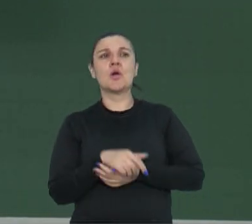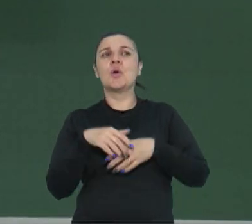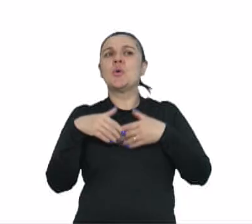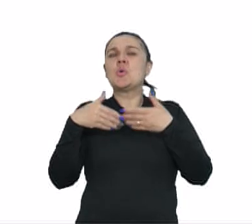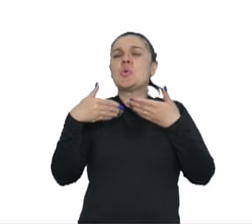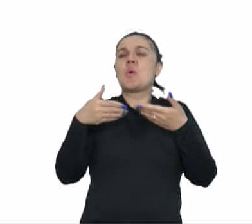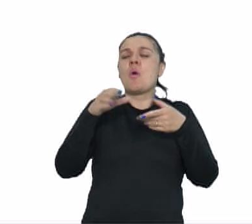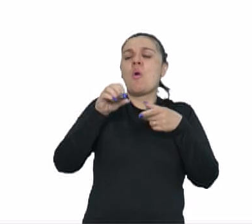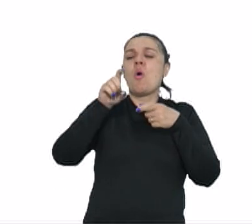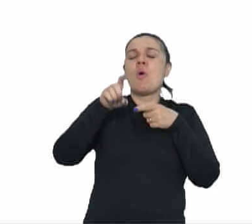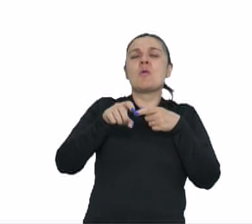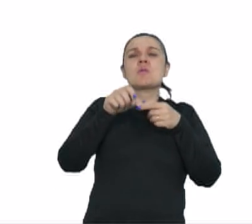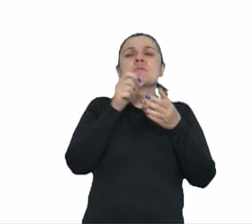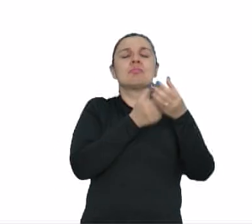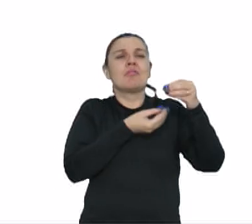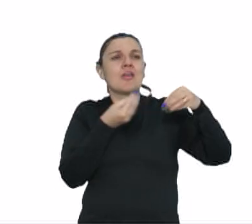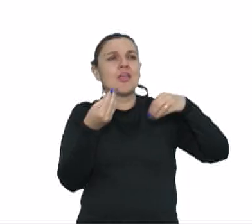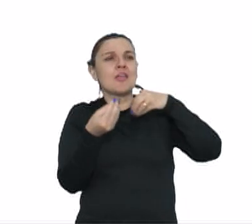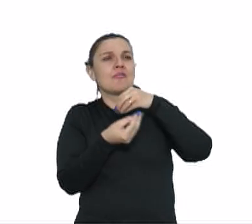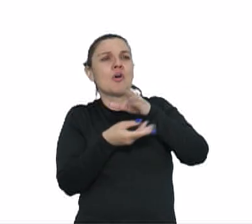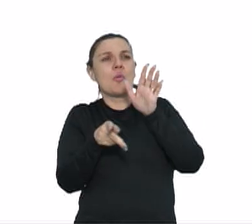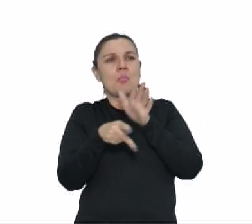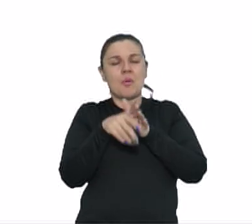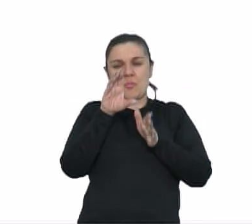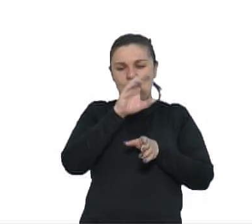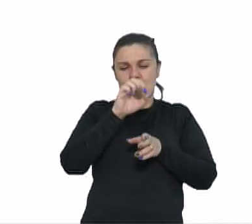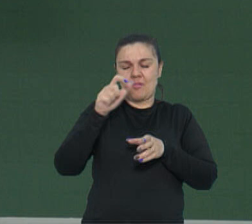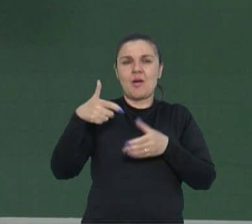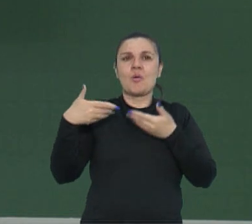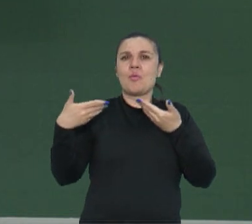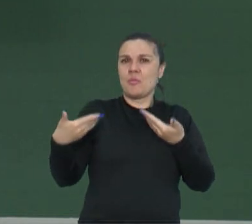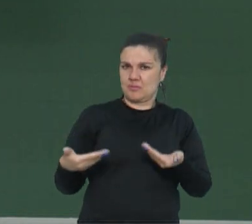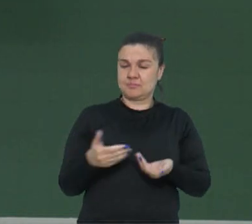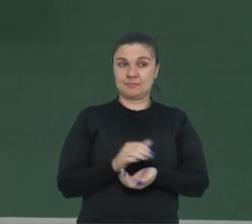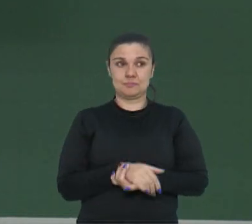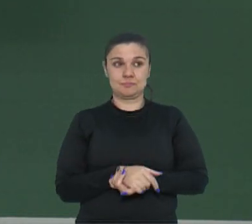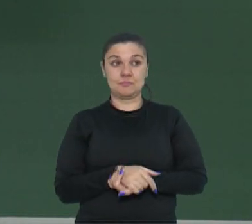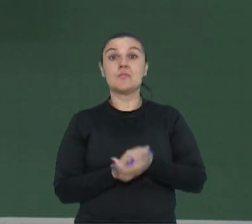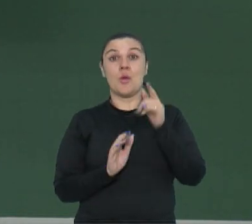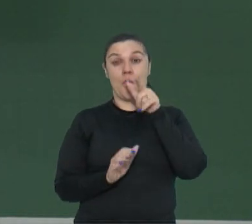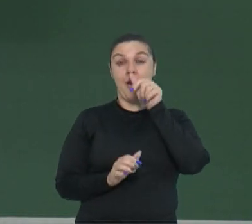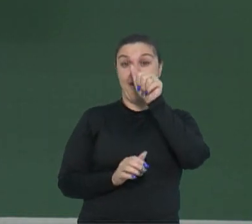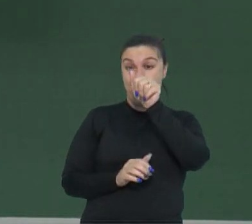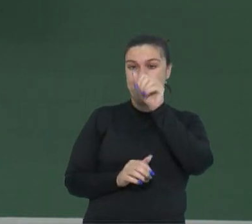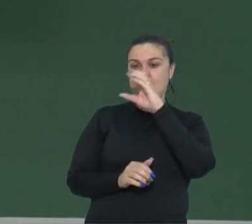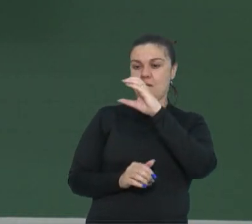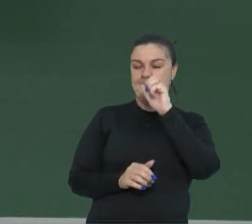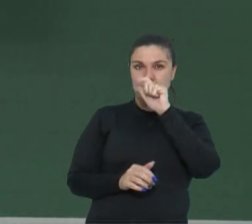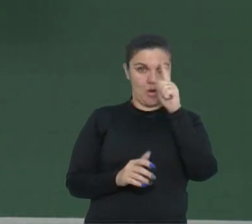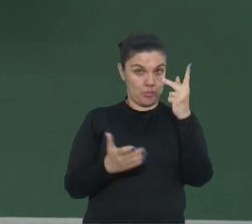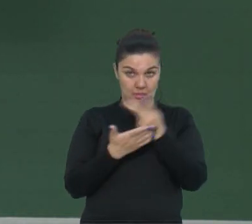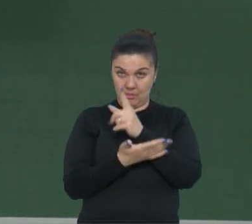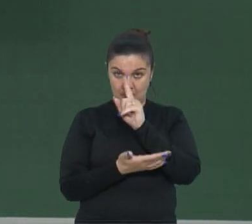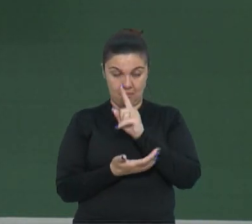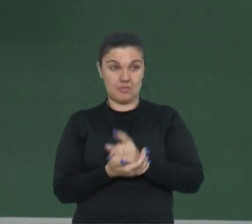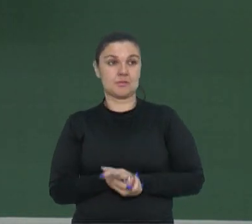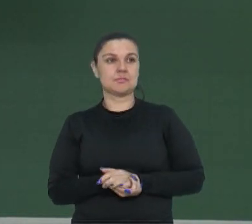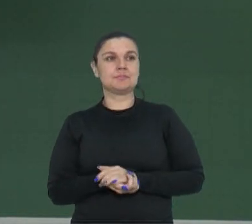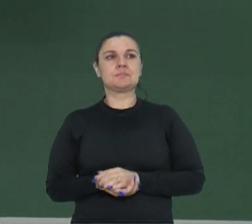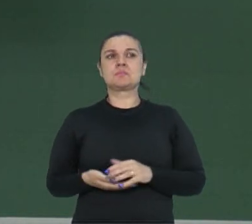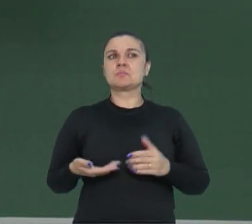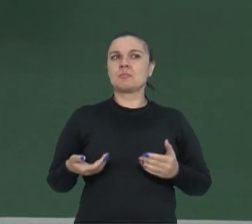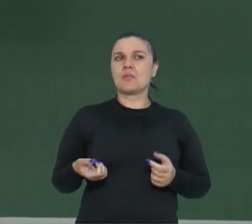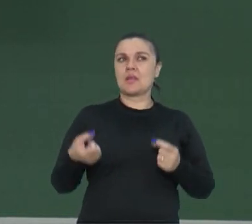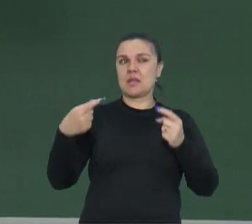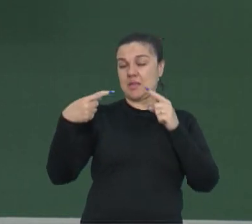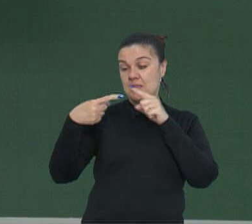os óxidos envolvidos no ciclo da cal? Então nós estamos falando do ciclo da cal. É a cal mesmo o nome, tá? O professor não escreveu errado. Cuidado.